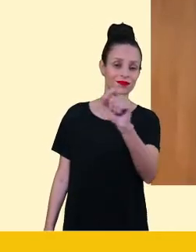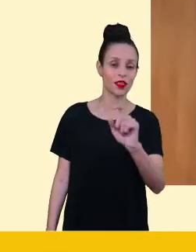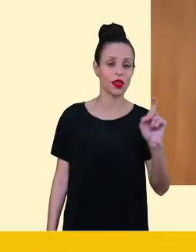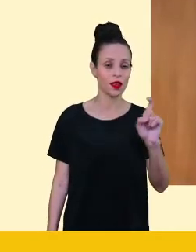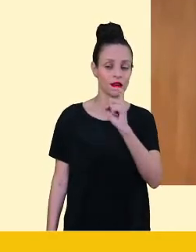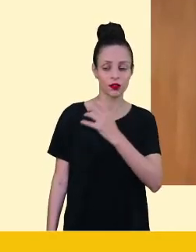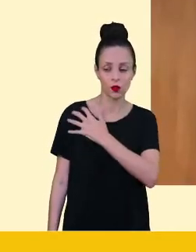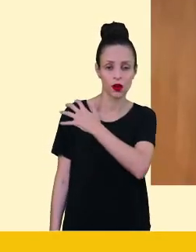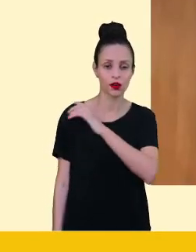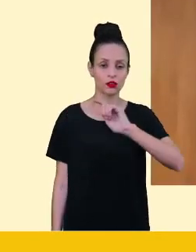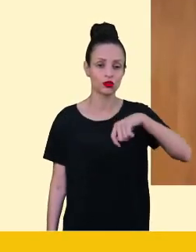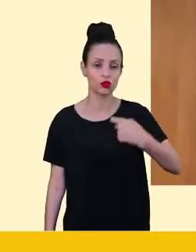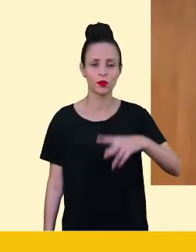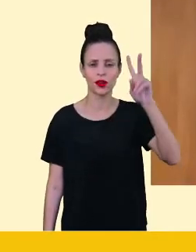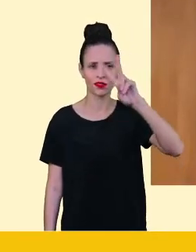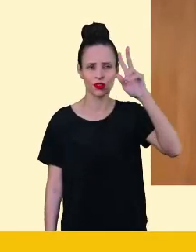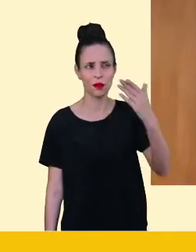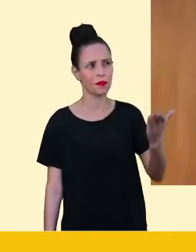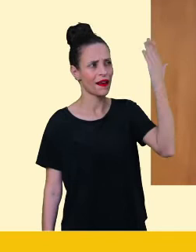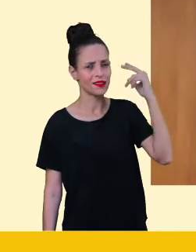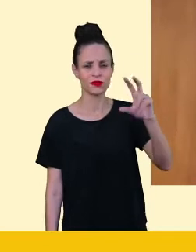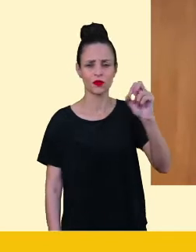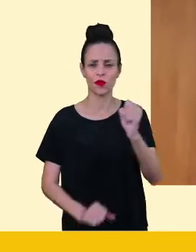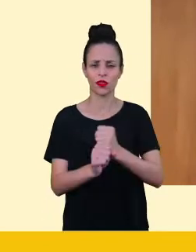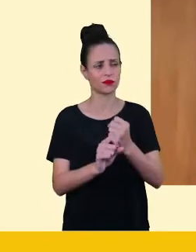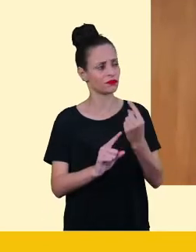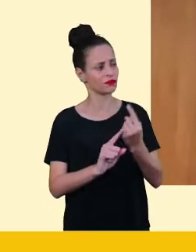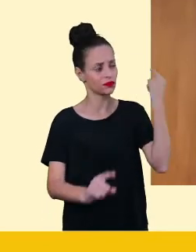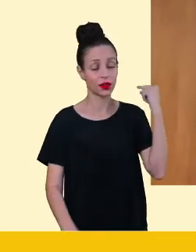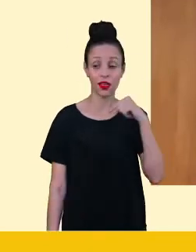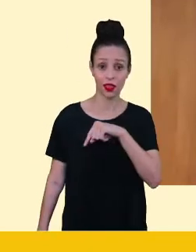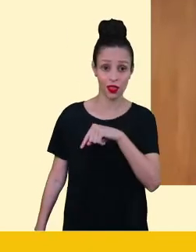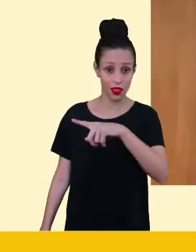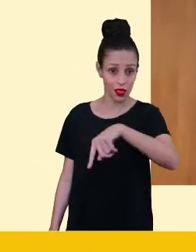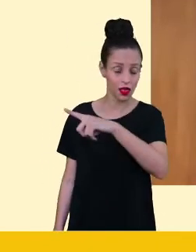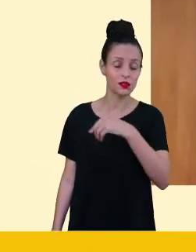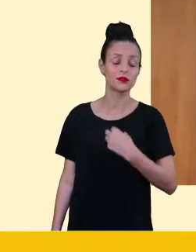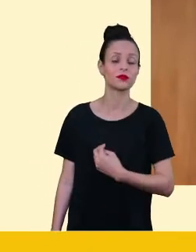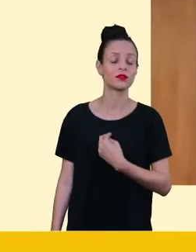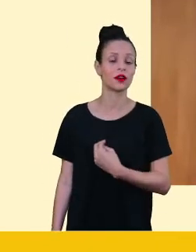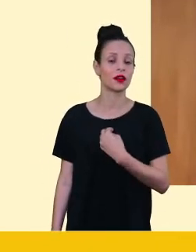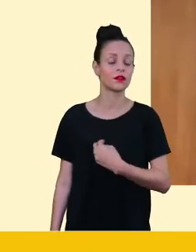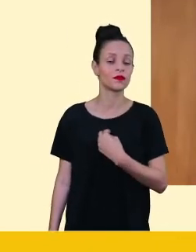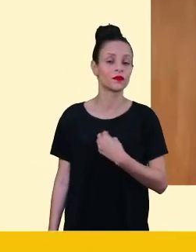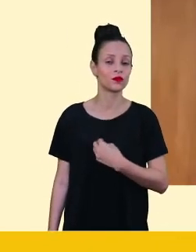os ex-guardas sobre essa história, que é uma história de um passado longínquo, quase 50 anos, eles estavam